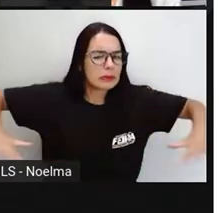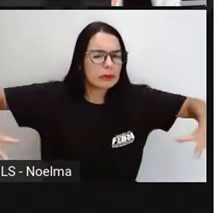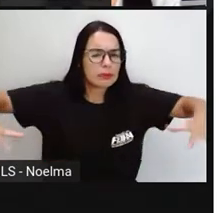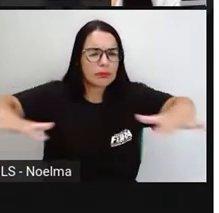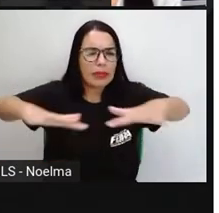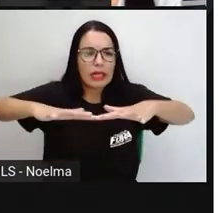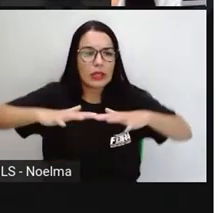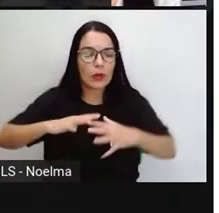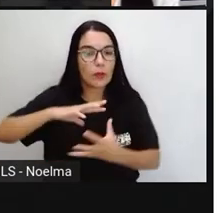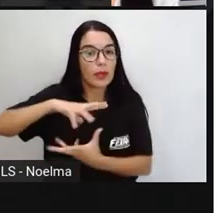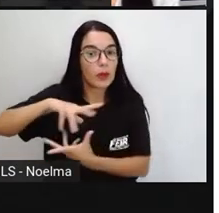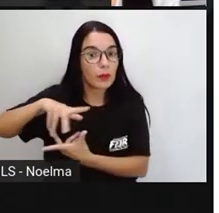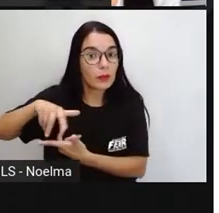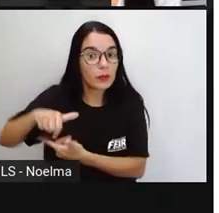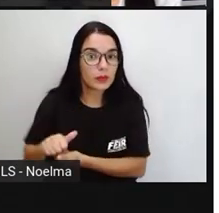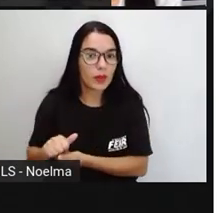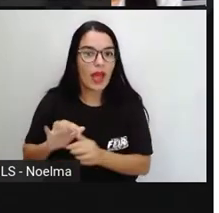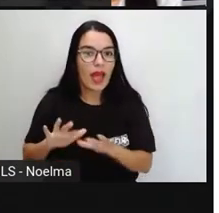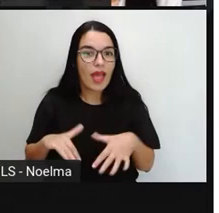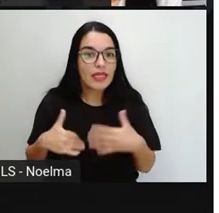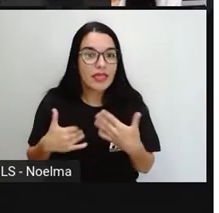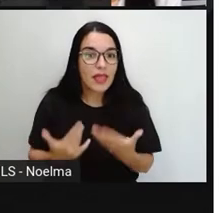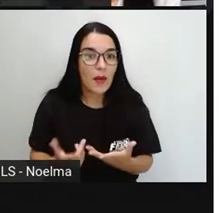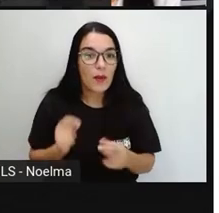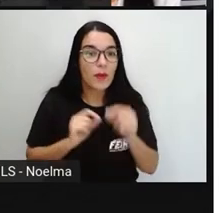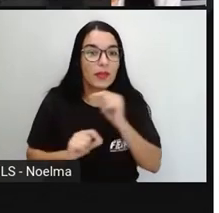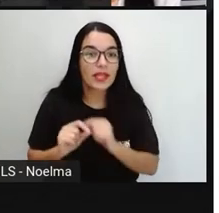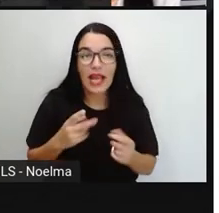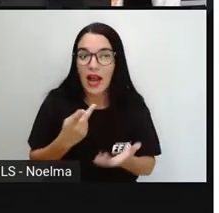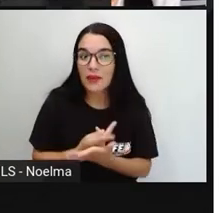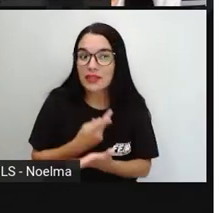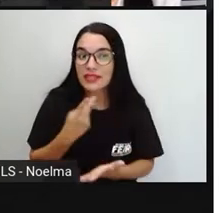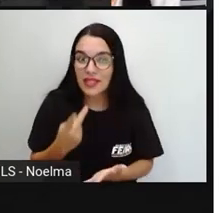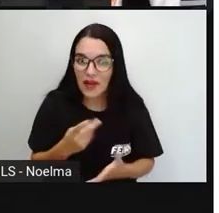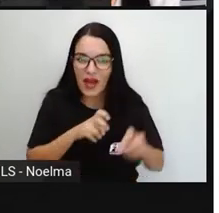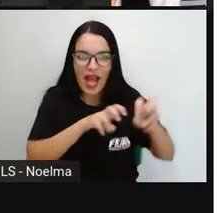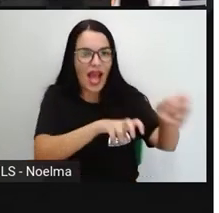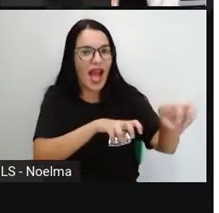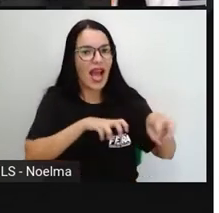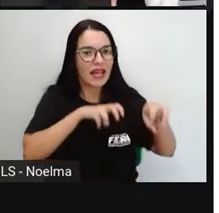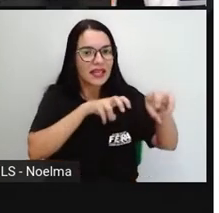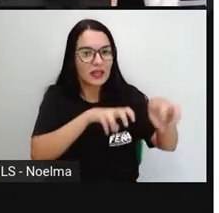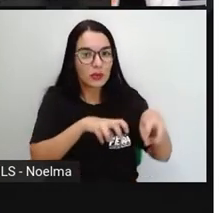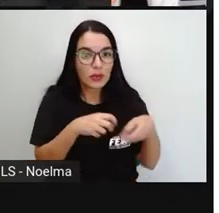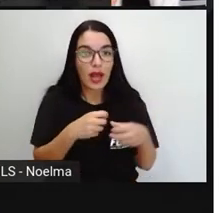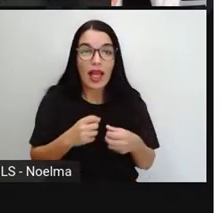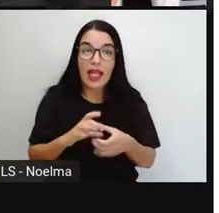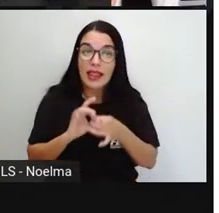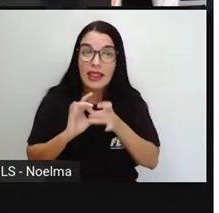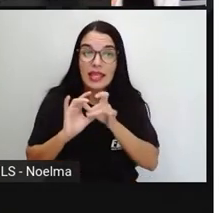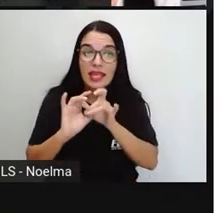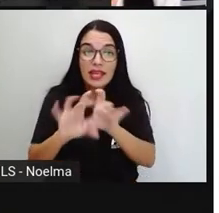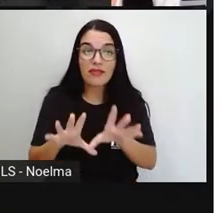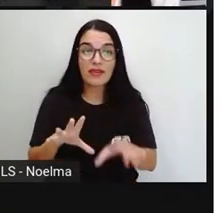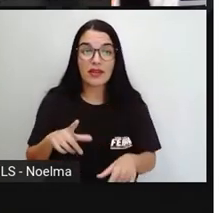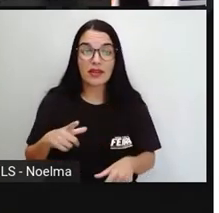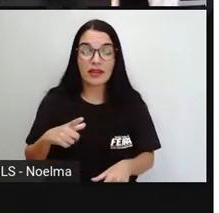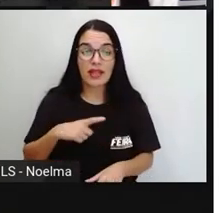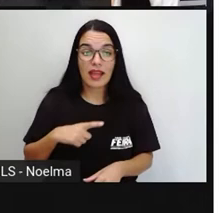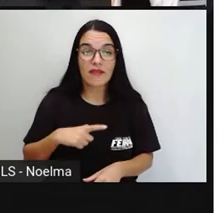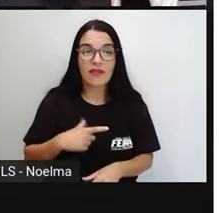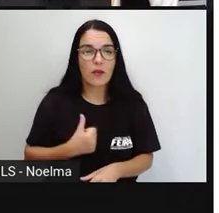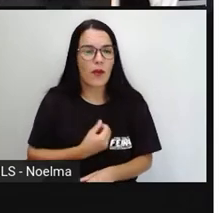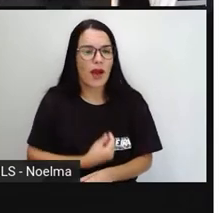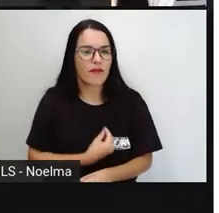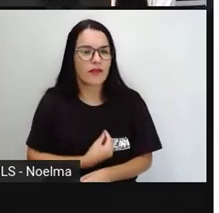vida sedentária, o aumento populacional e o cultivo de alimentos que sustentavam um grupo durante